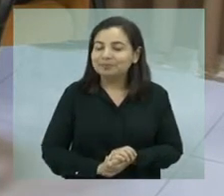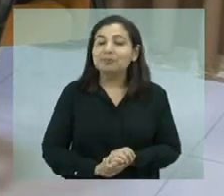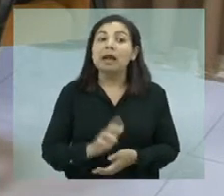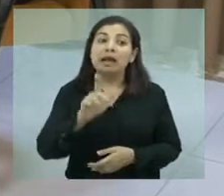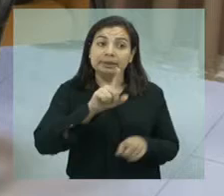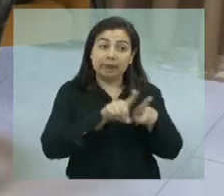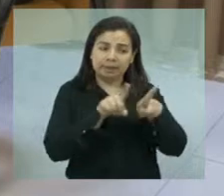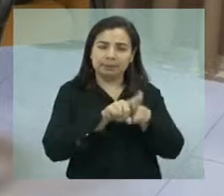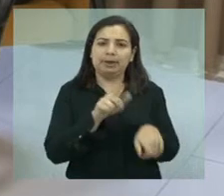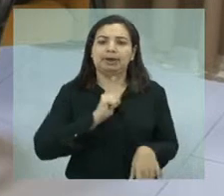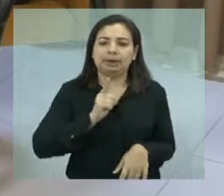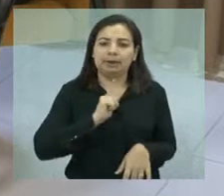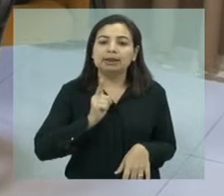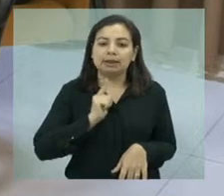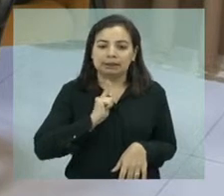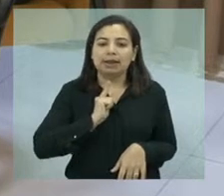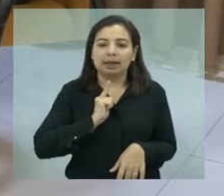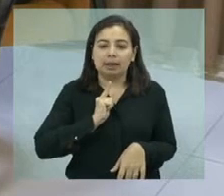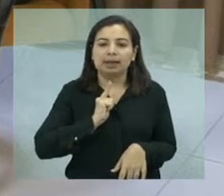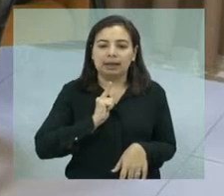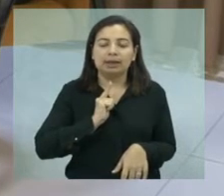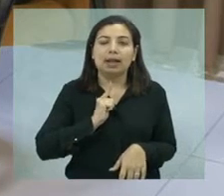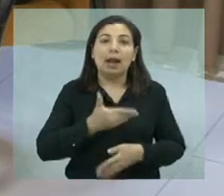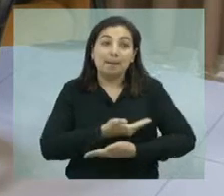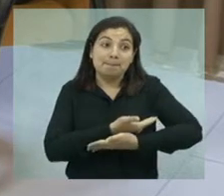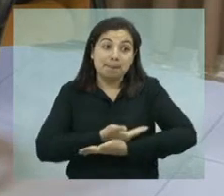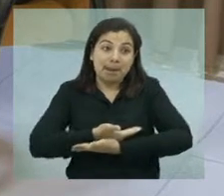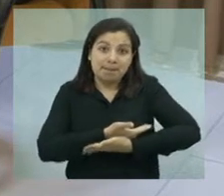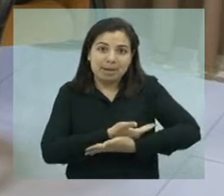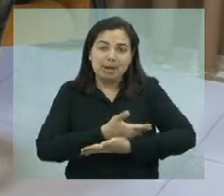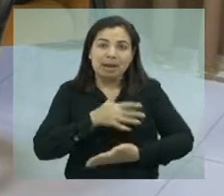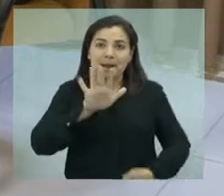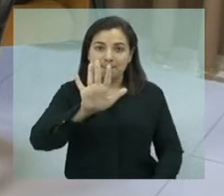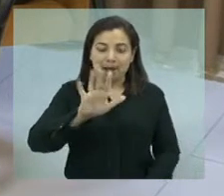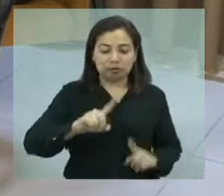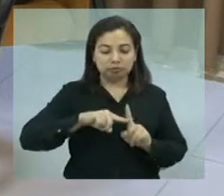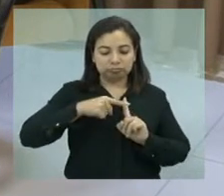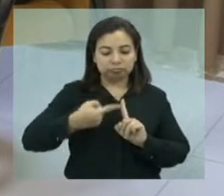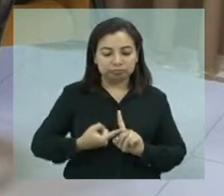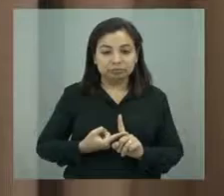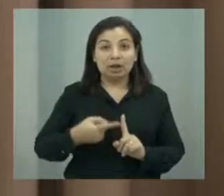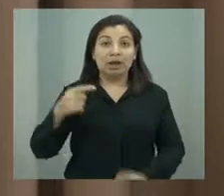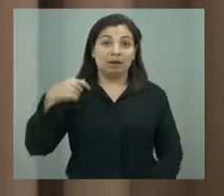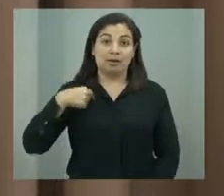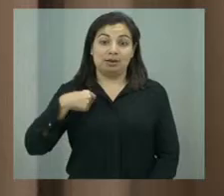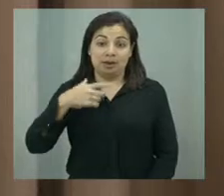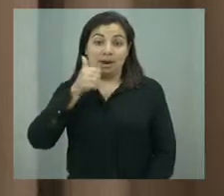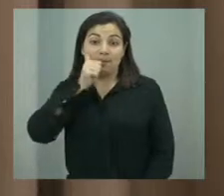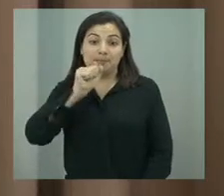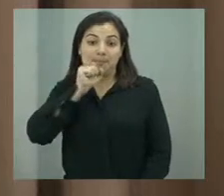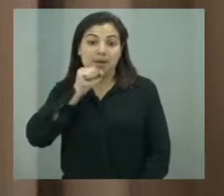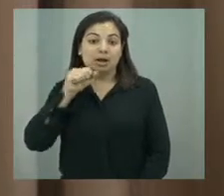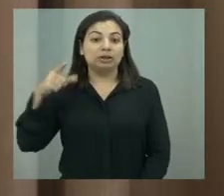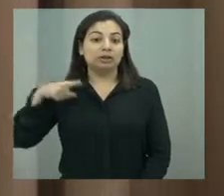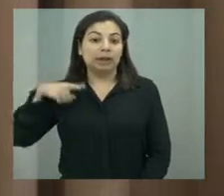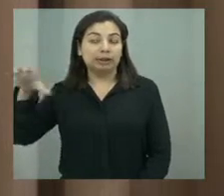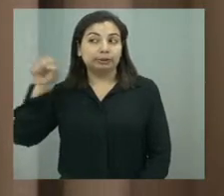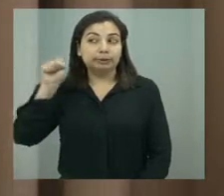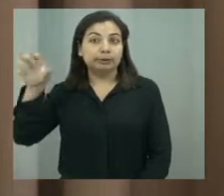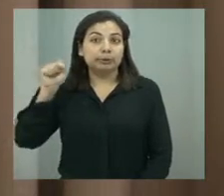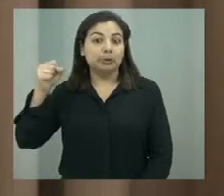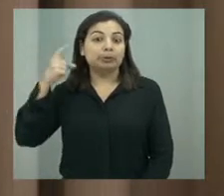bebês bebês intraútero, que mães são expostas a ruído, eles já têm possibilidade que já se reflete,